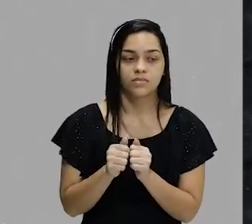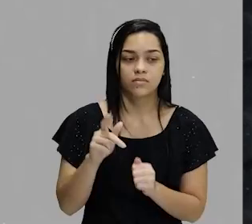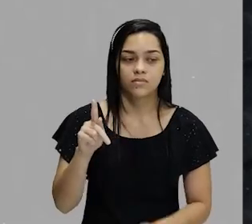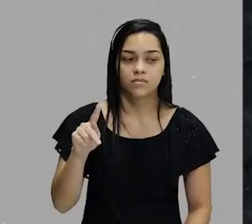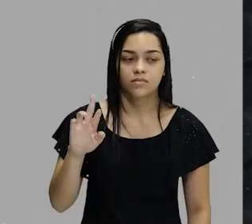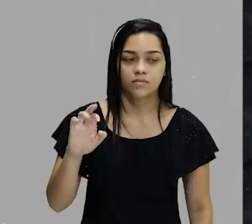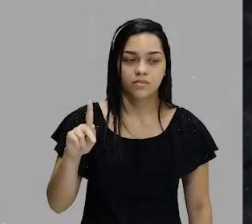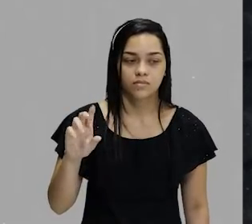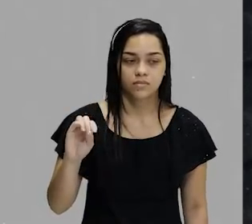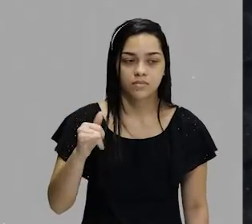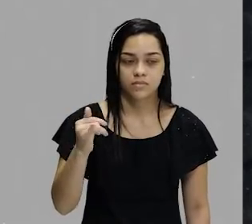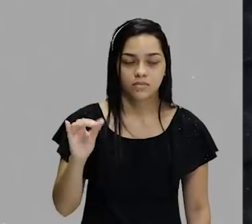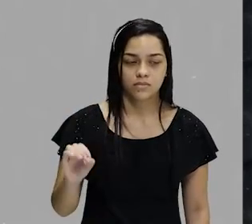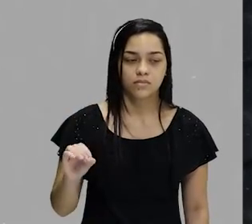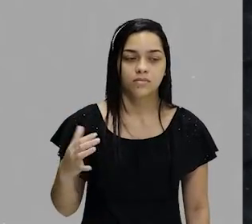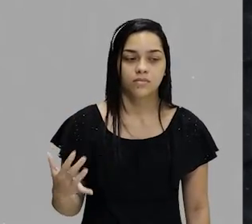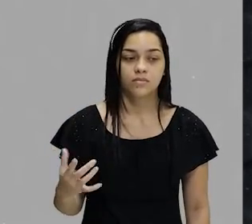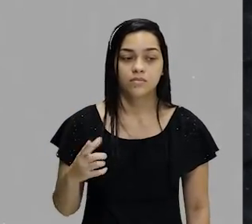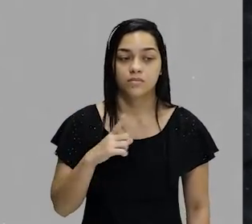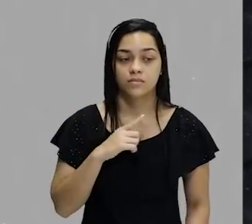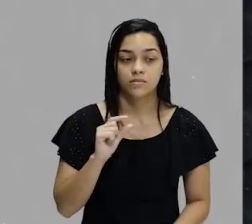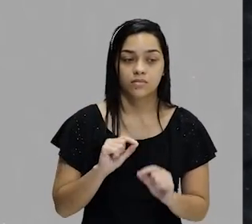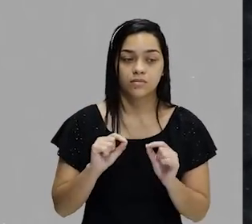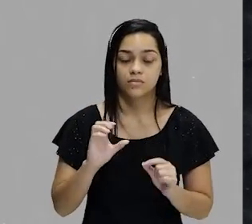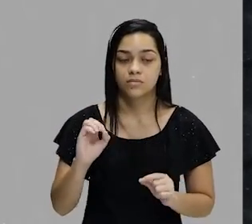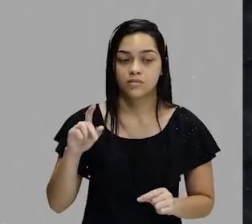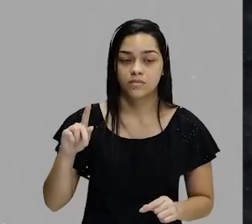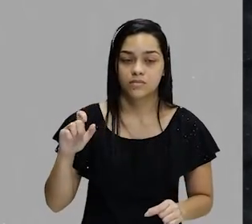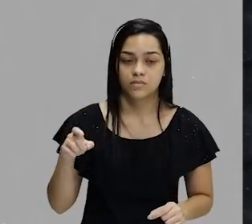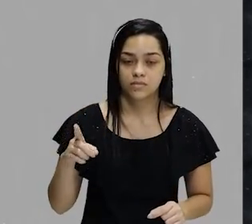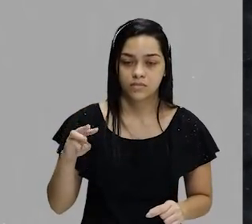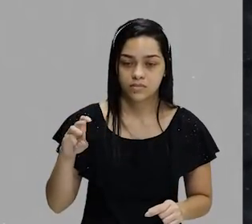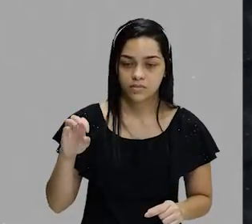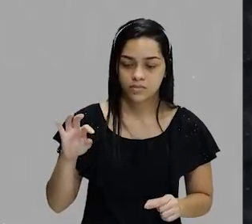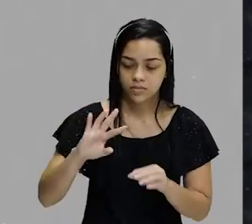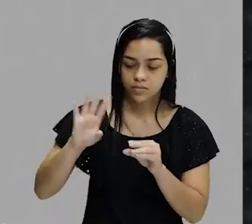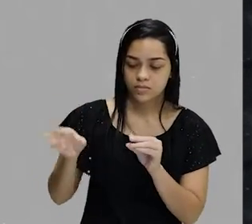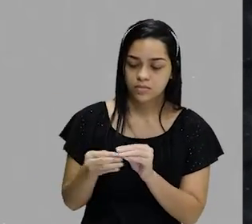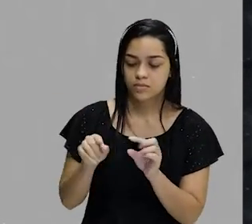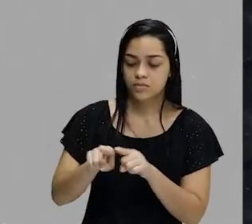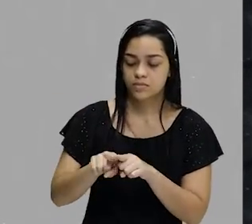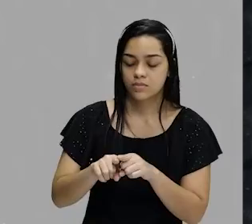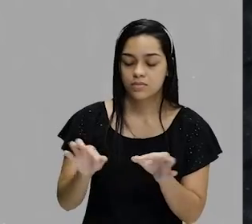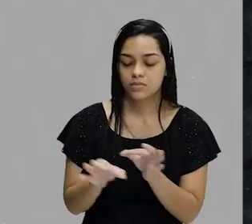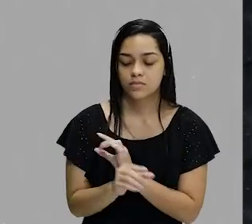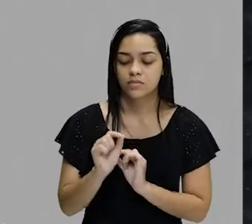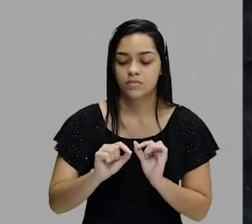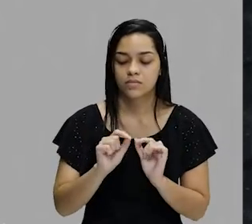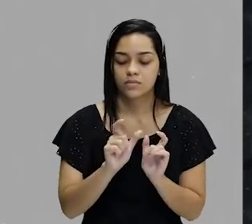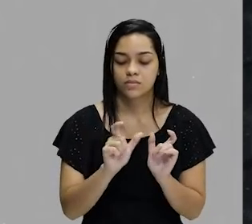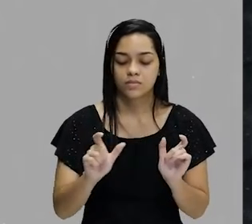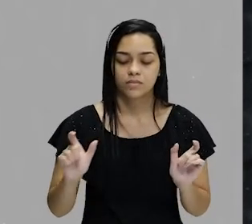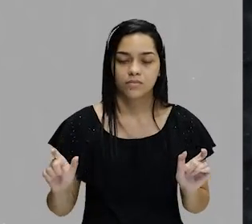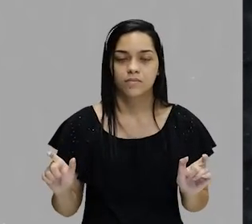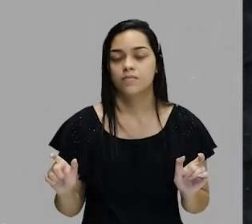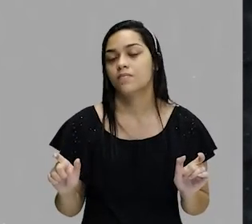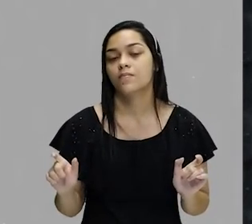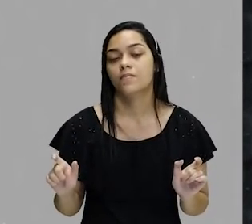preposição. Olha, eu trocando as coisas. Aí eu tenho o complemento nominal, que eu falei aqui, completa o sentido de